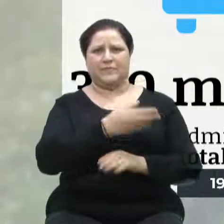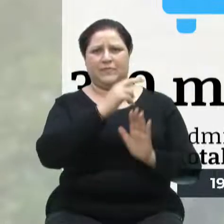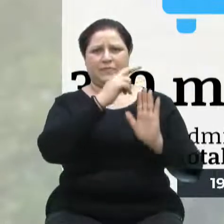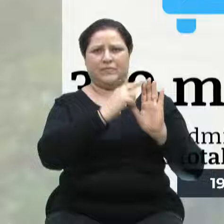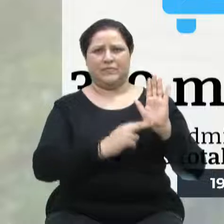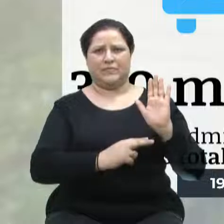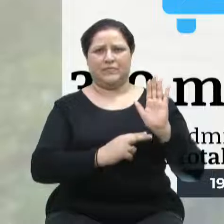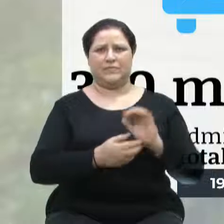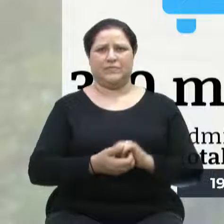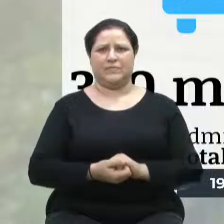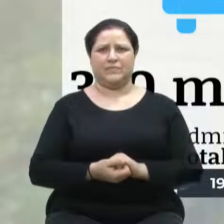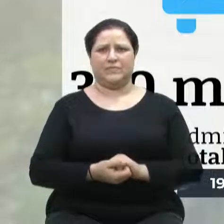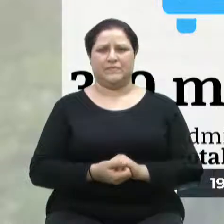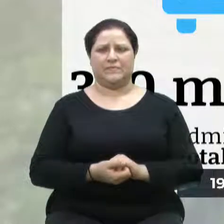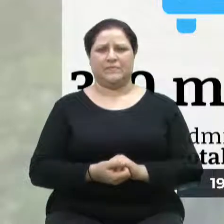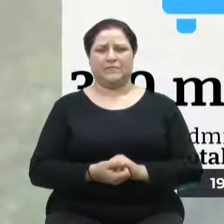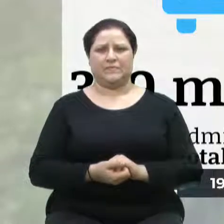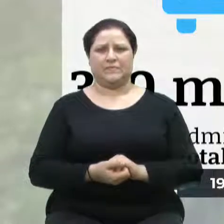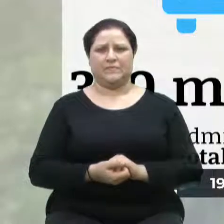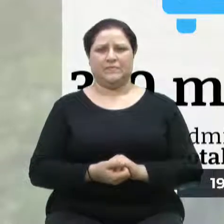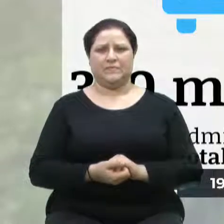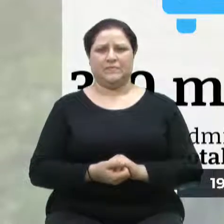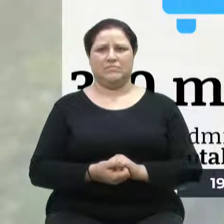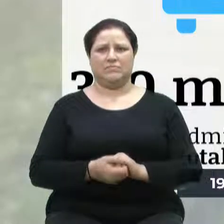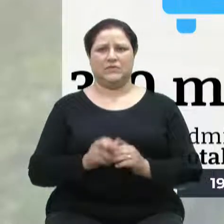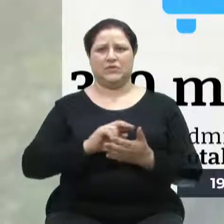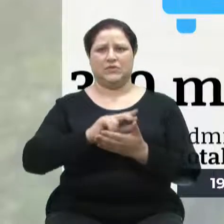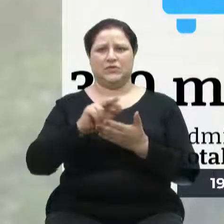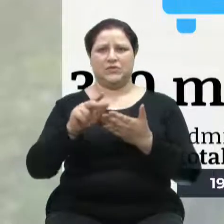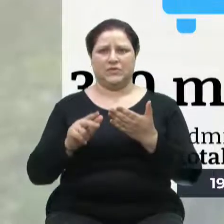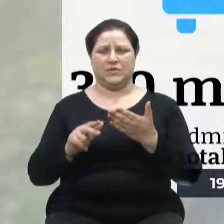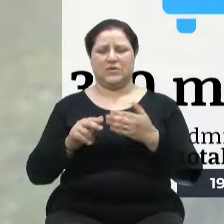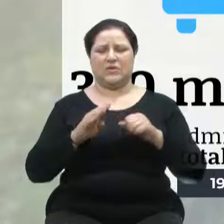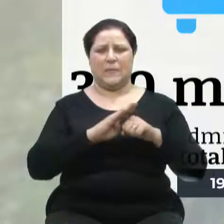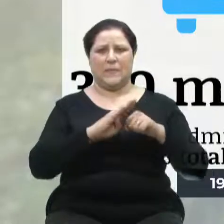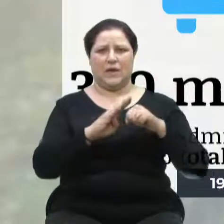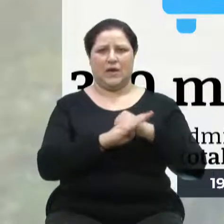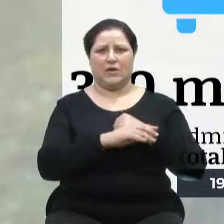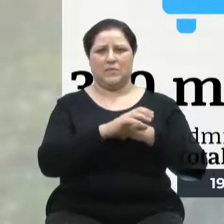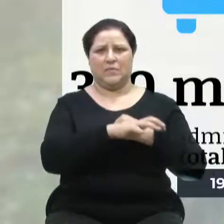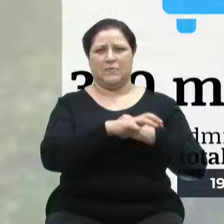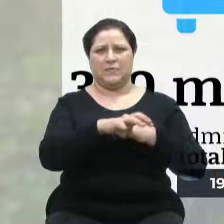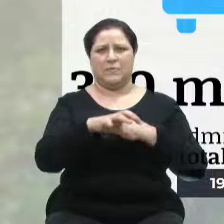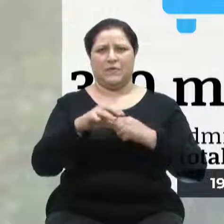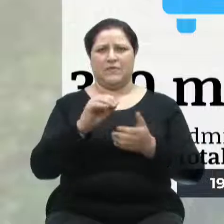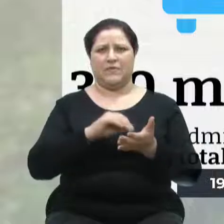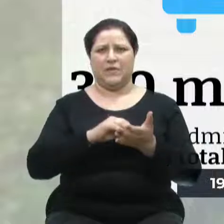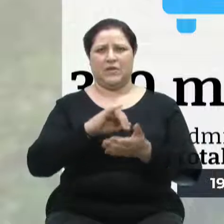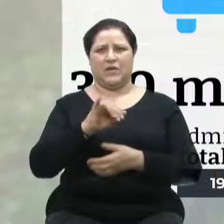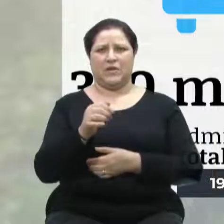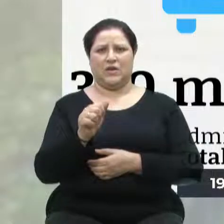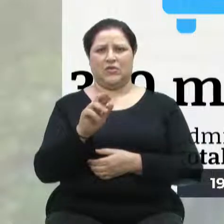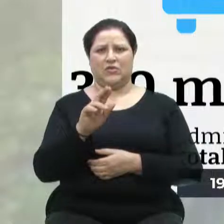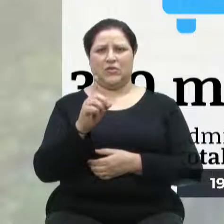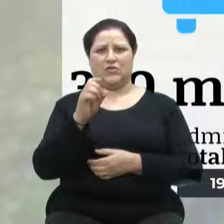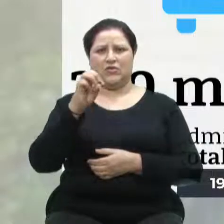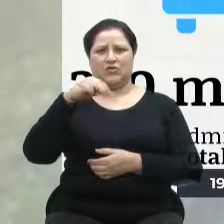Nova, Veneza, Planalto Rio Branco, São Francisco. Aqui não tem Jardim do Shopping, aqui não tem